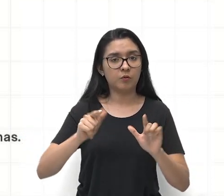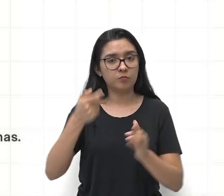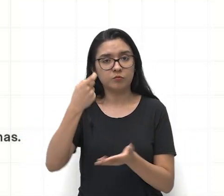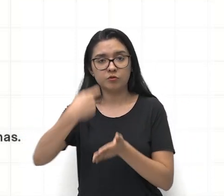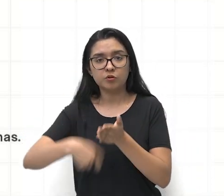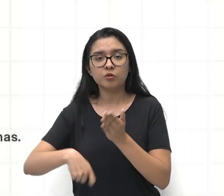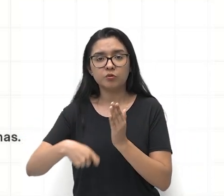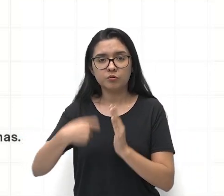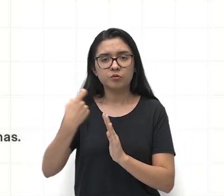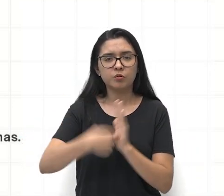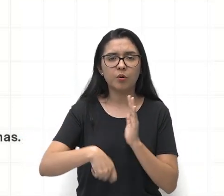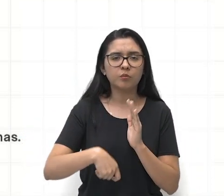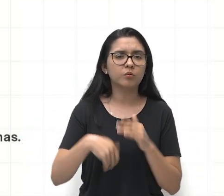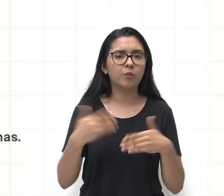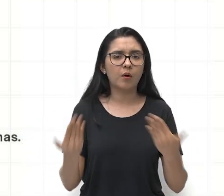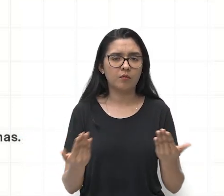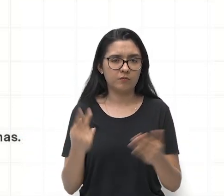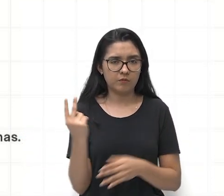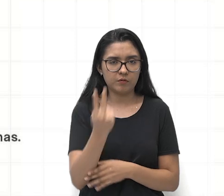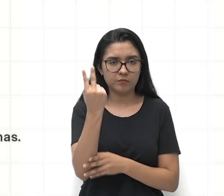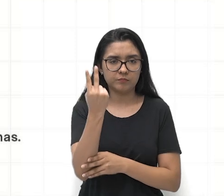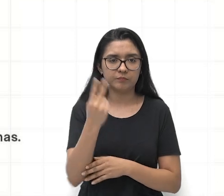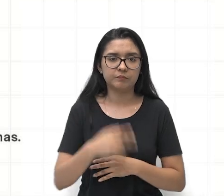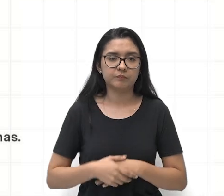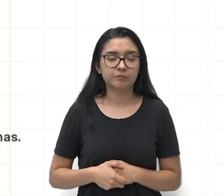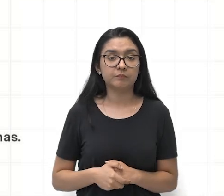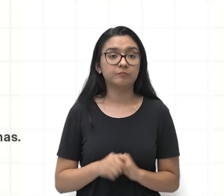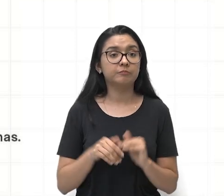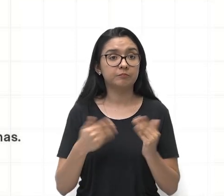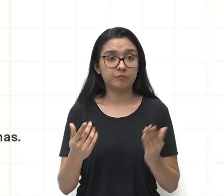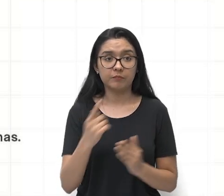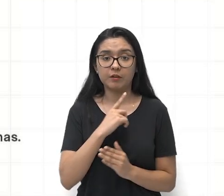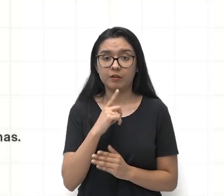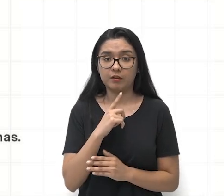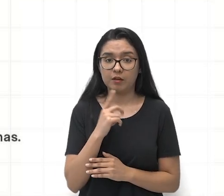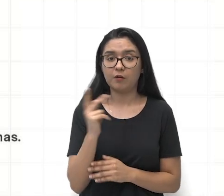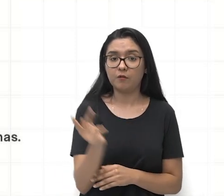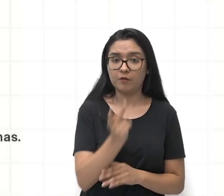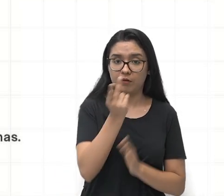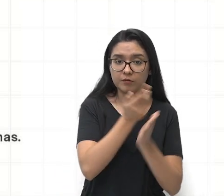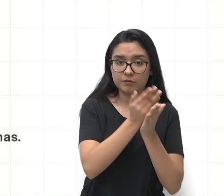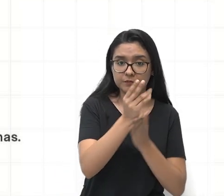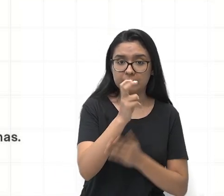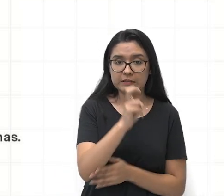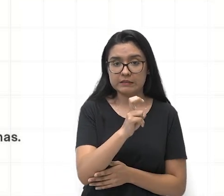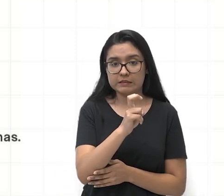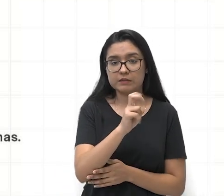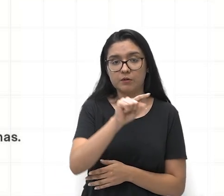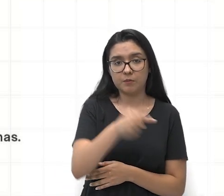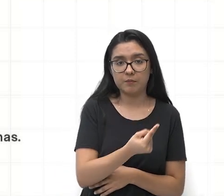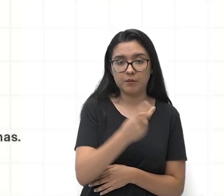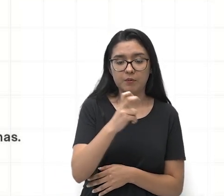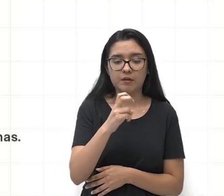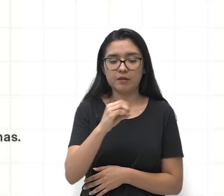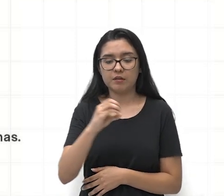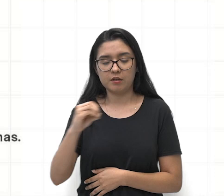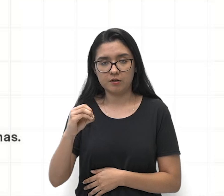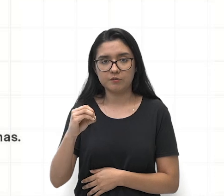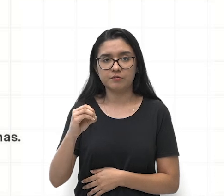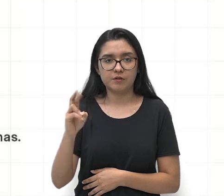desconto? Então, ó, aqui nós temos o preço inicial, né, que é esse daqui, 5.500.